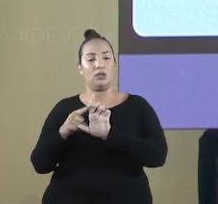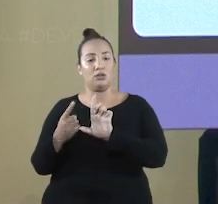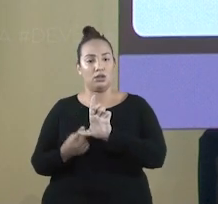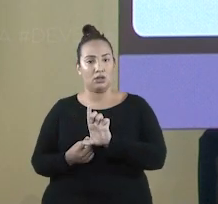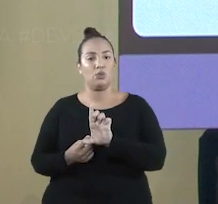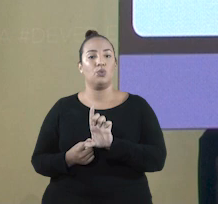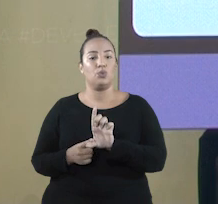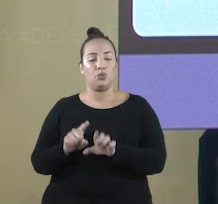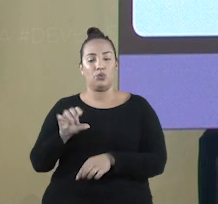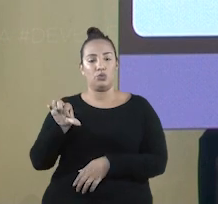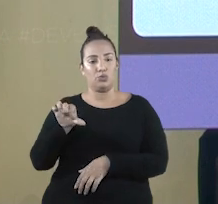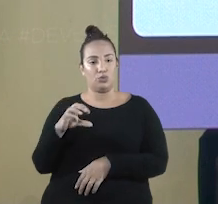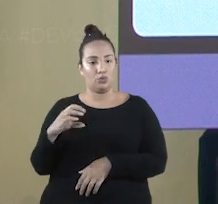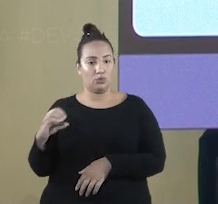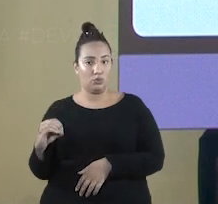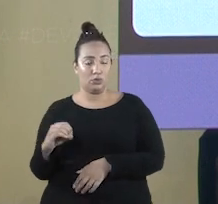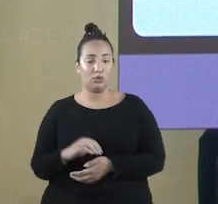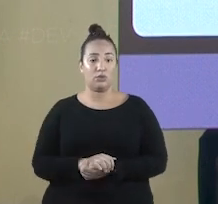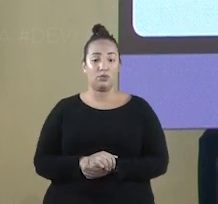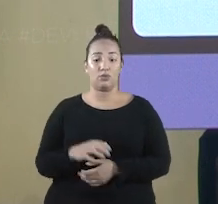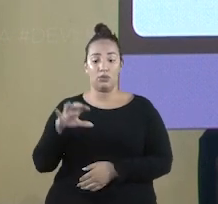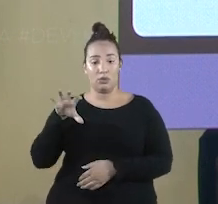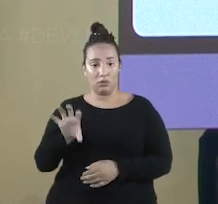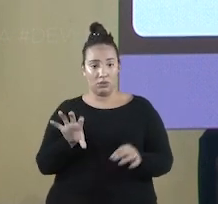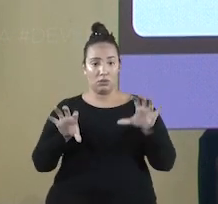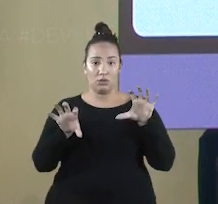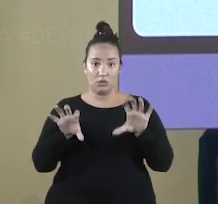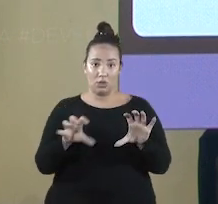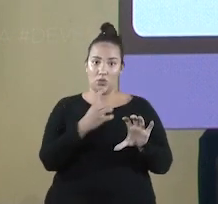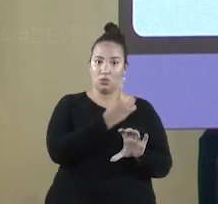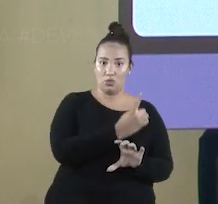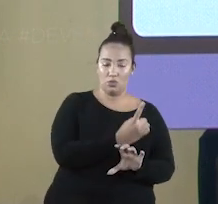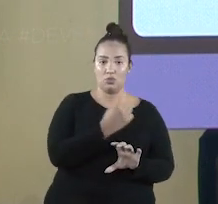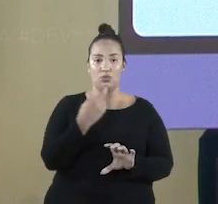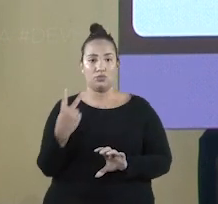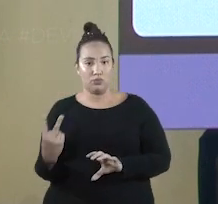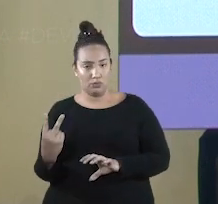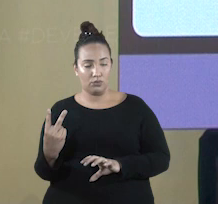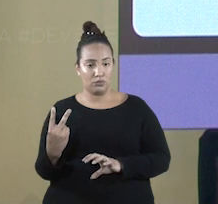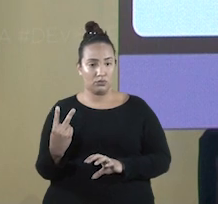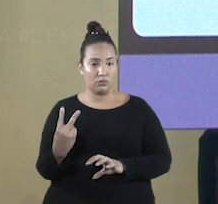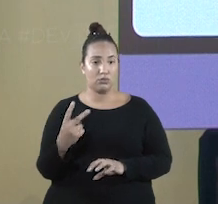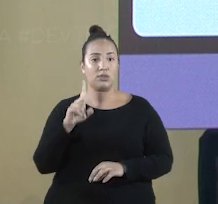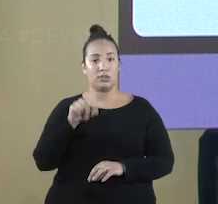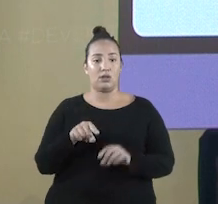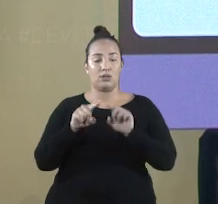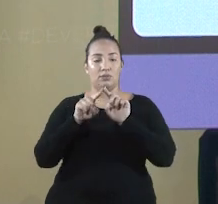ângulo reto, ou seja, os 2 terrenos, 1 e 2,